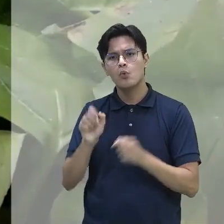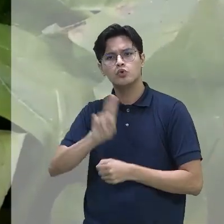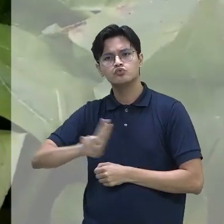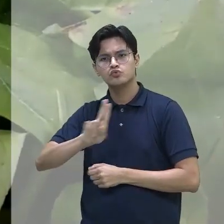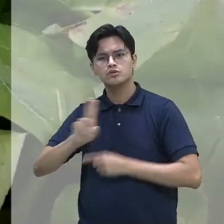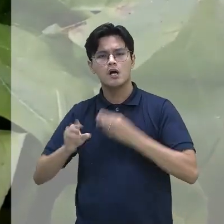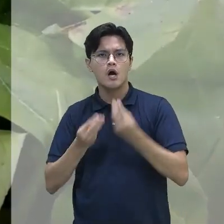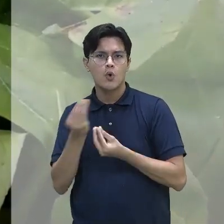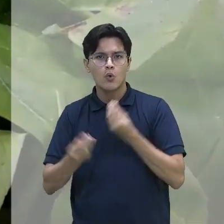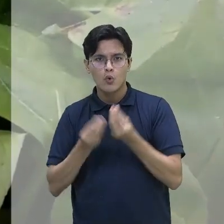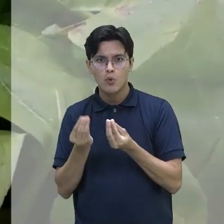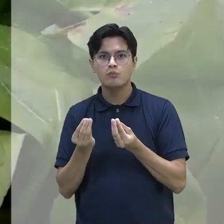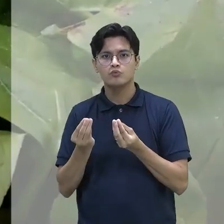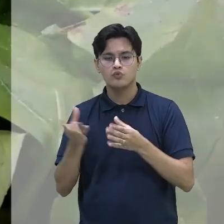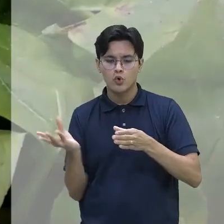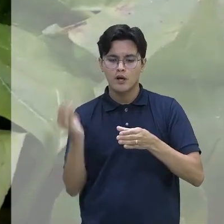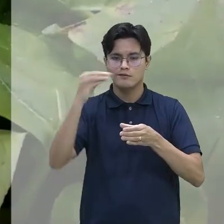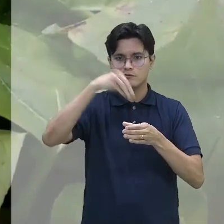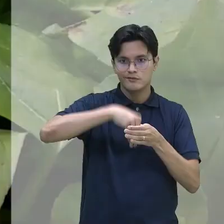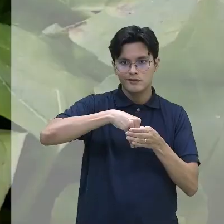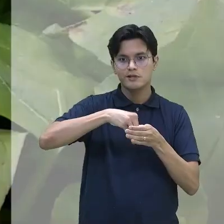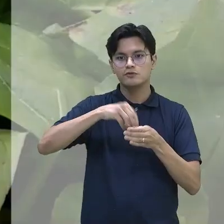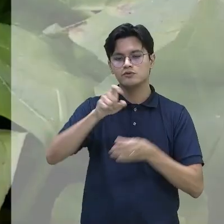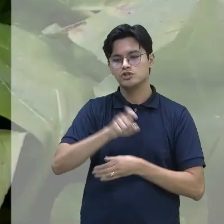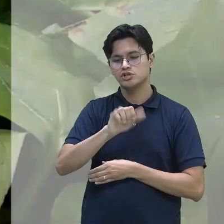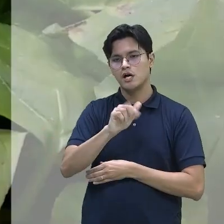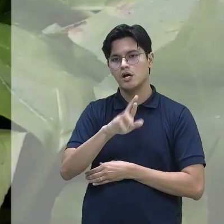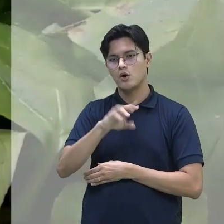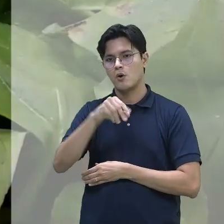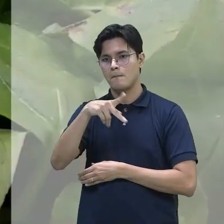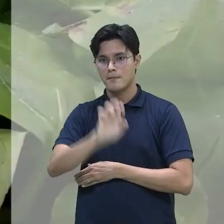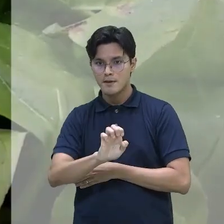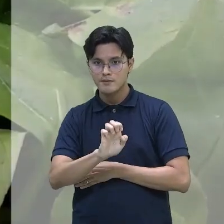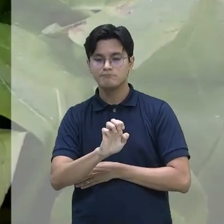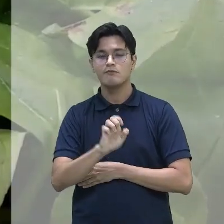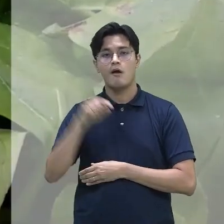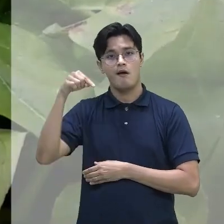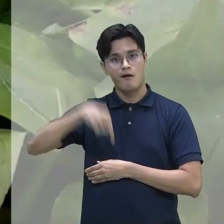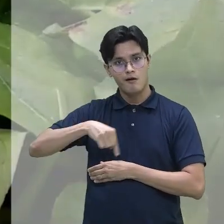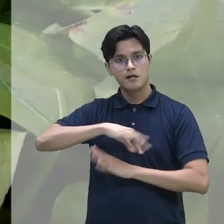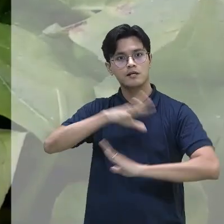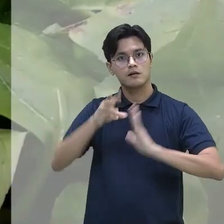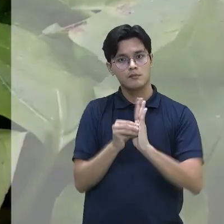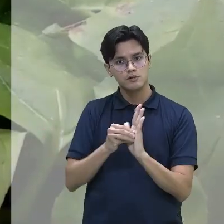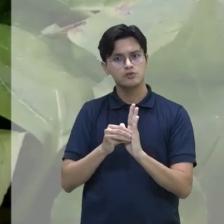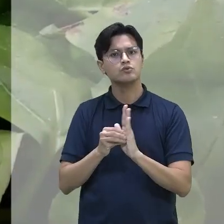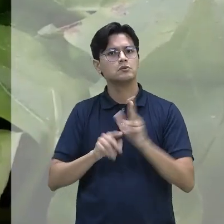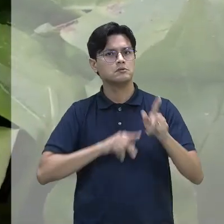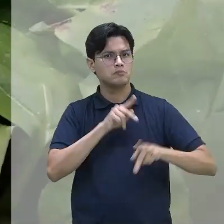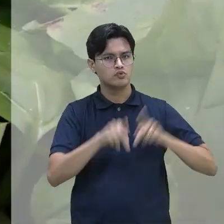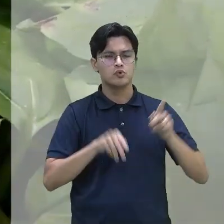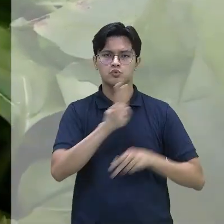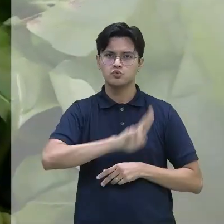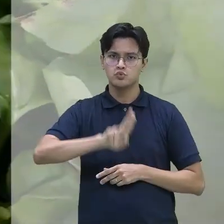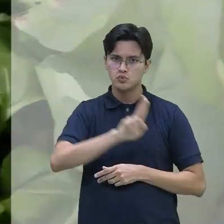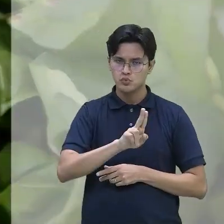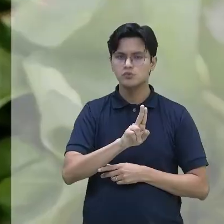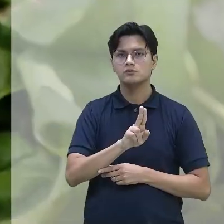colocar em xarope, que aqui o pessoal faz muito xarope utilizando a andiroba e copaíba. Né?